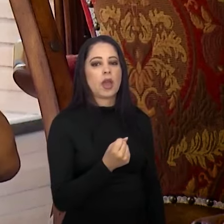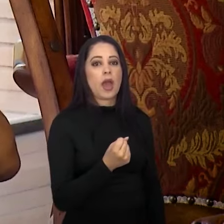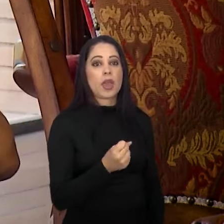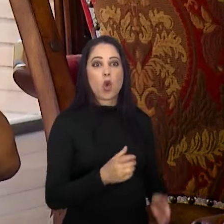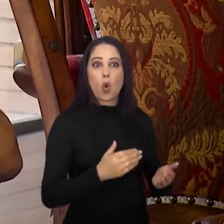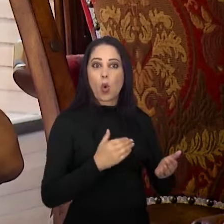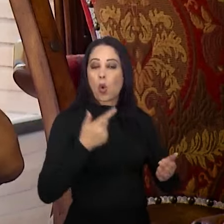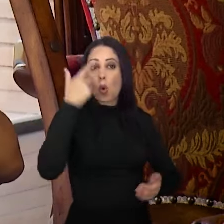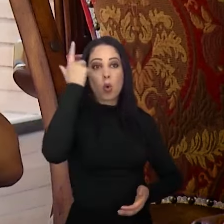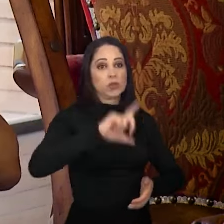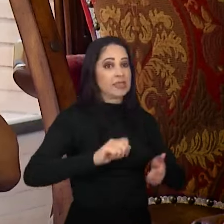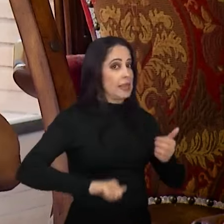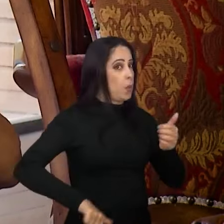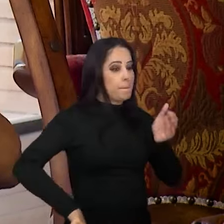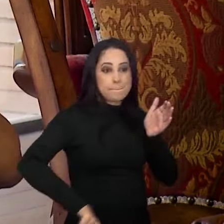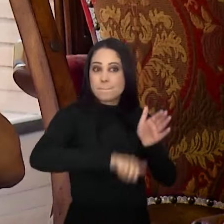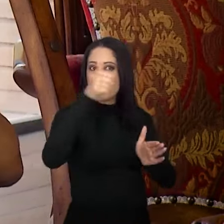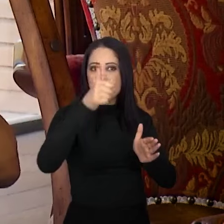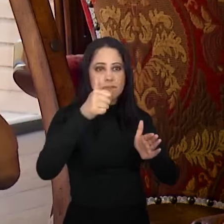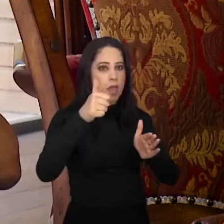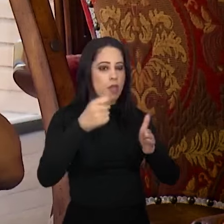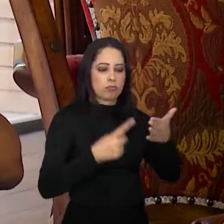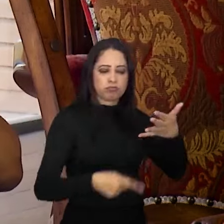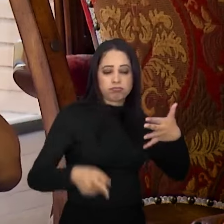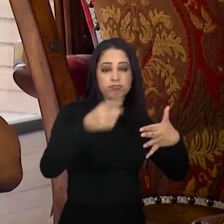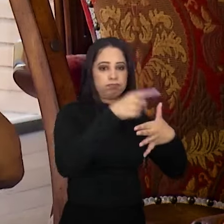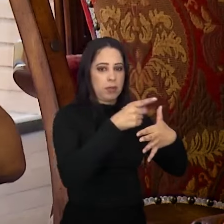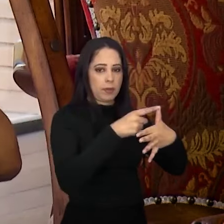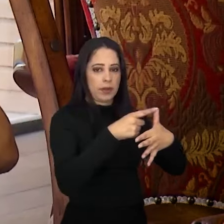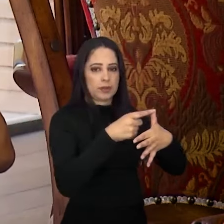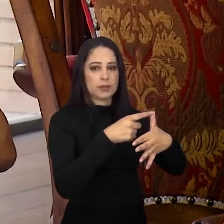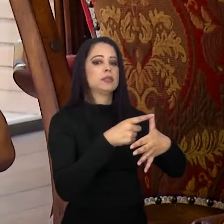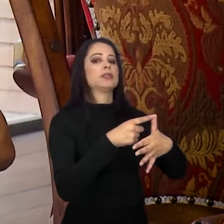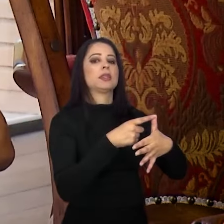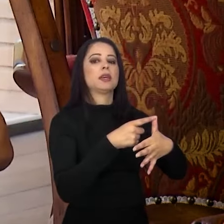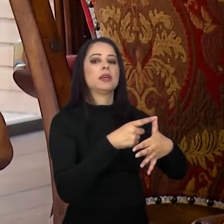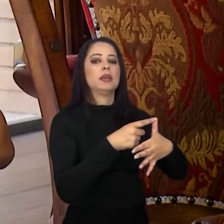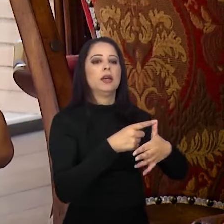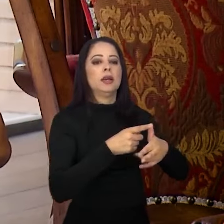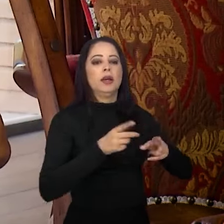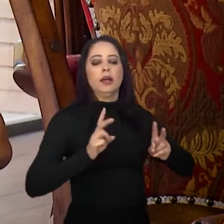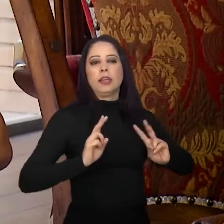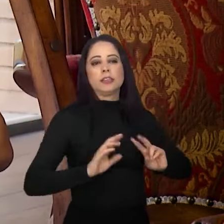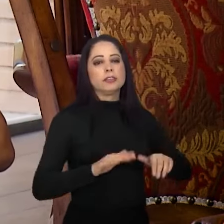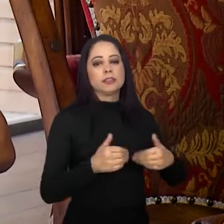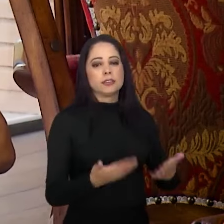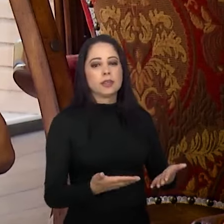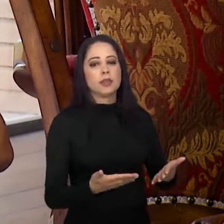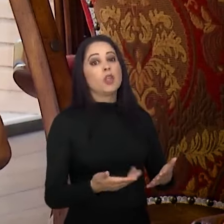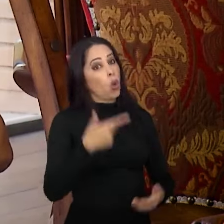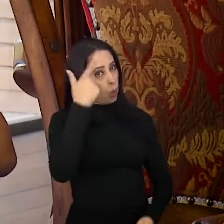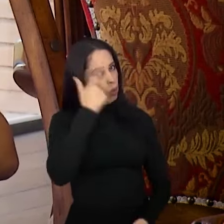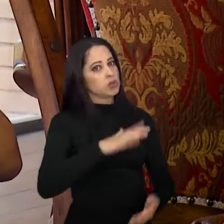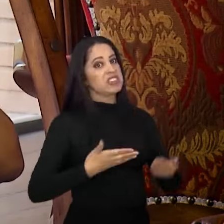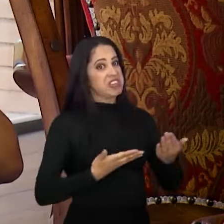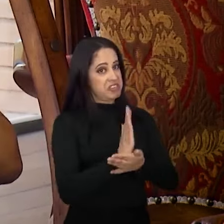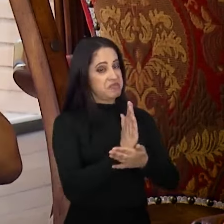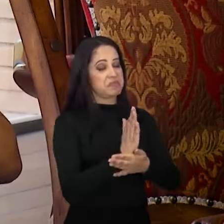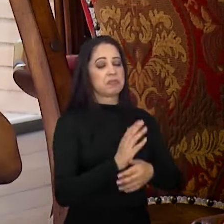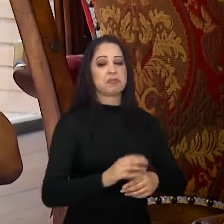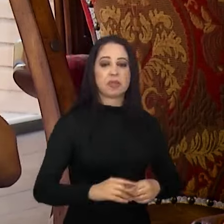o primeiro lugar da turma, é summa cum laude, é quem terminar o curso, a média de 5 anos, superior a 95, tá bom? Eu